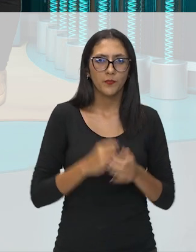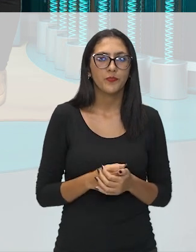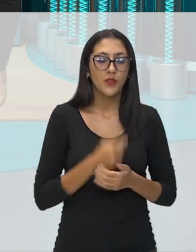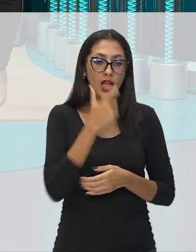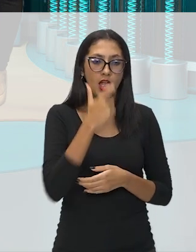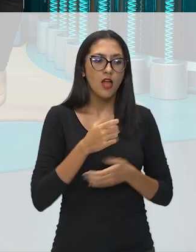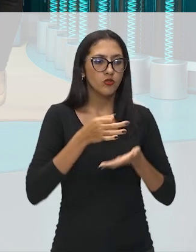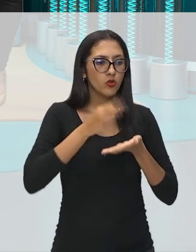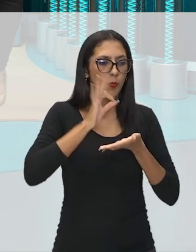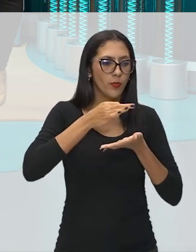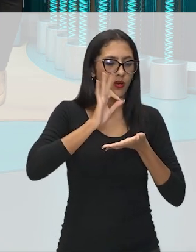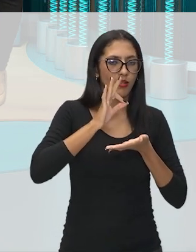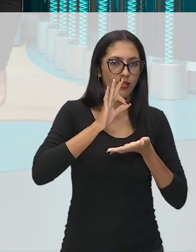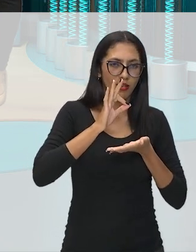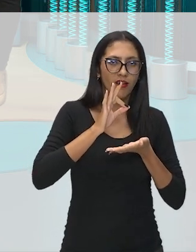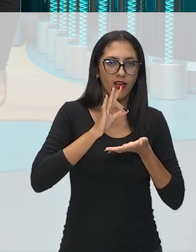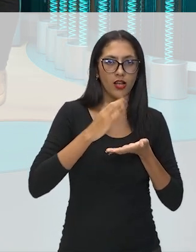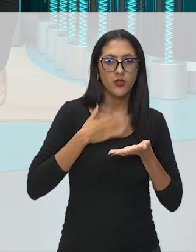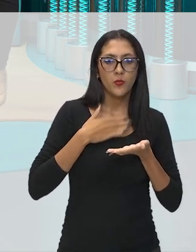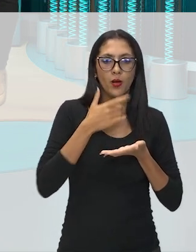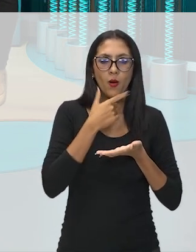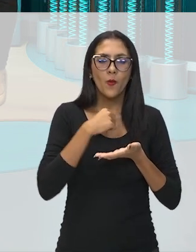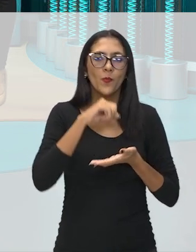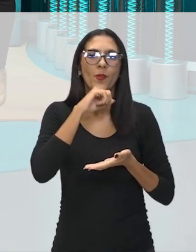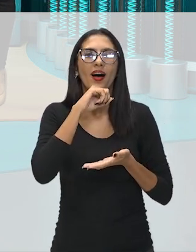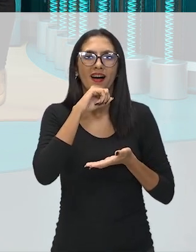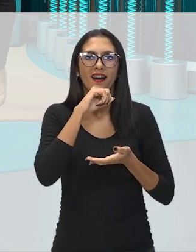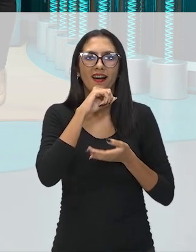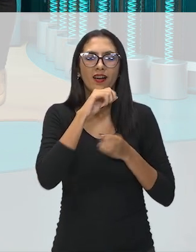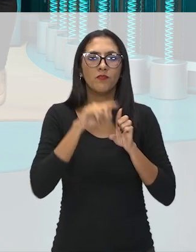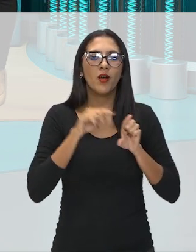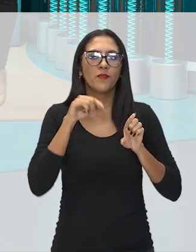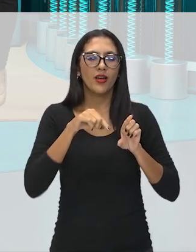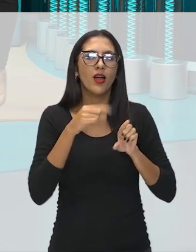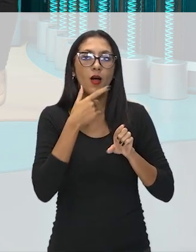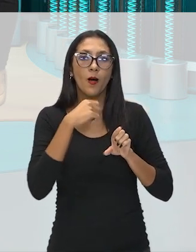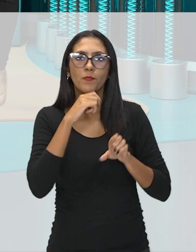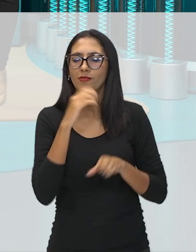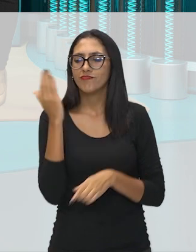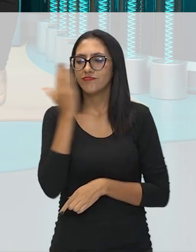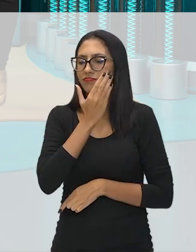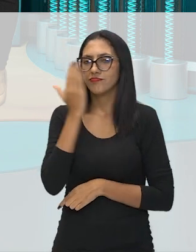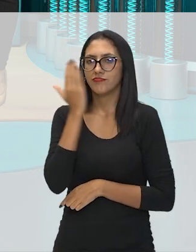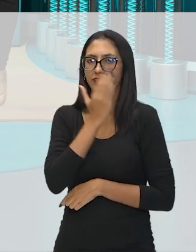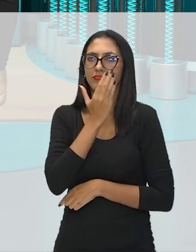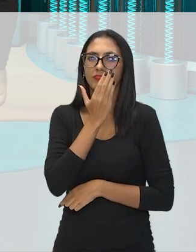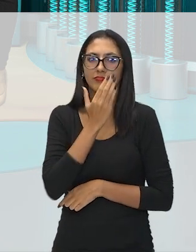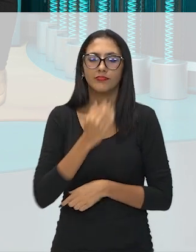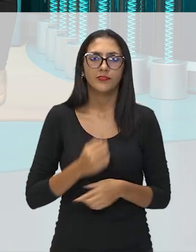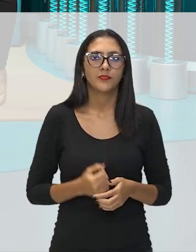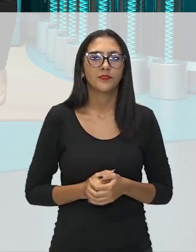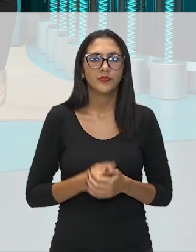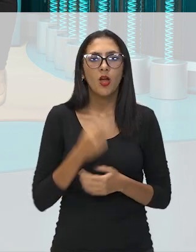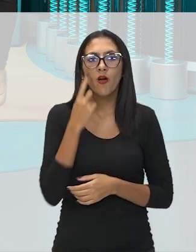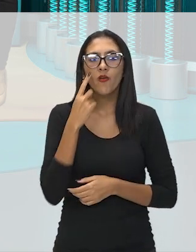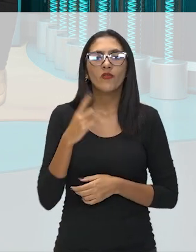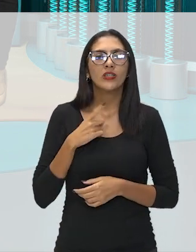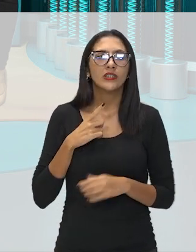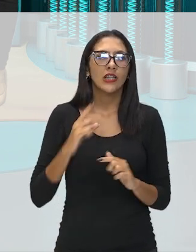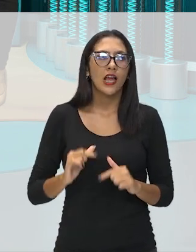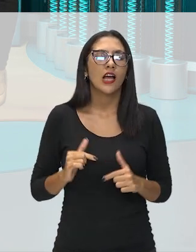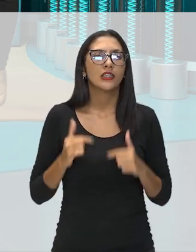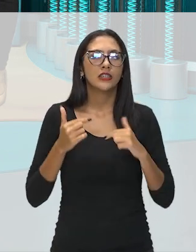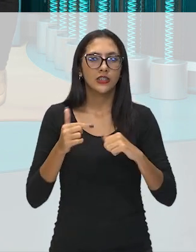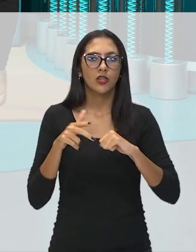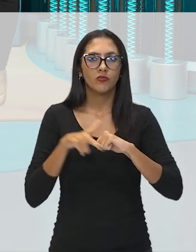que eu estou contando para vocês. Mas e aí? Na primeira oração, eu já tenho ali o meu tempo verbal. Drink é o